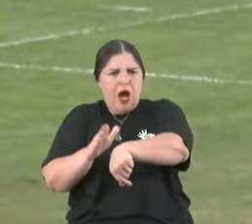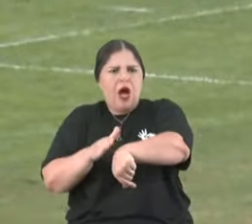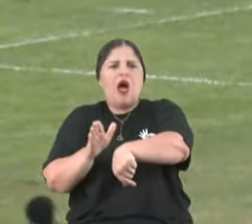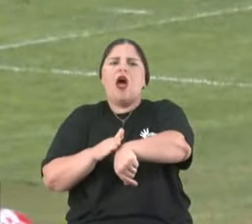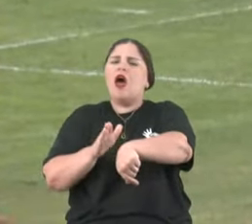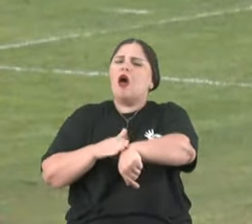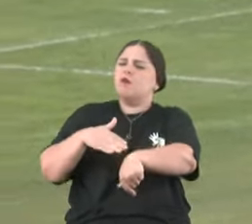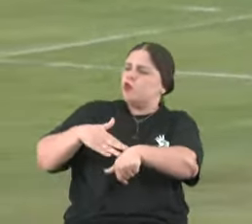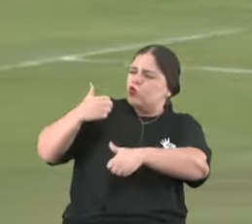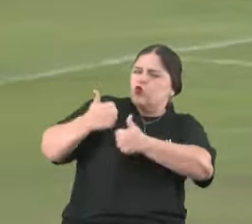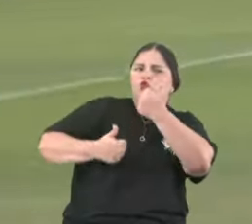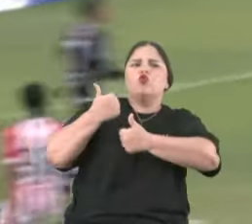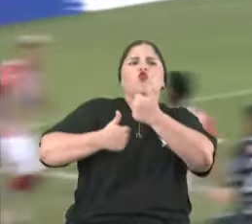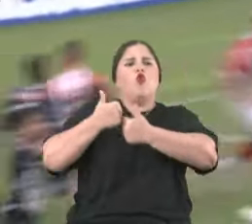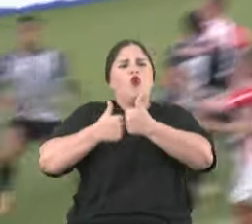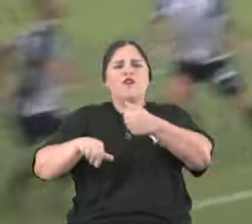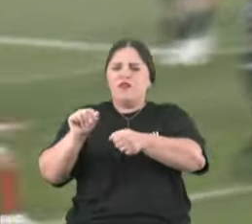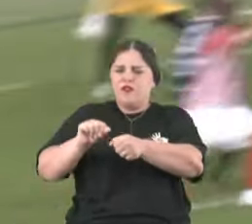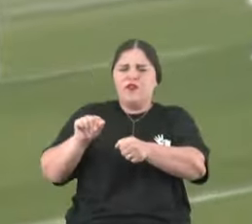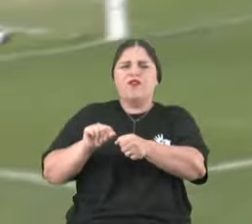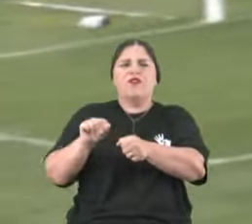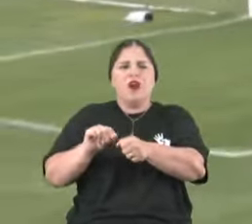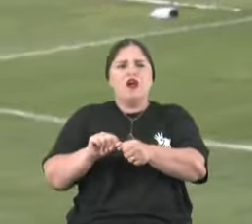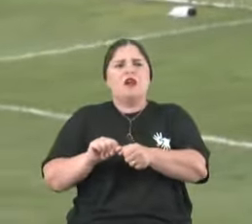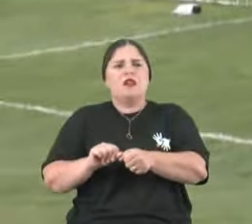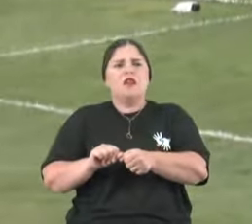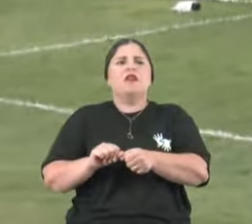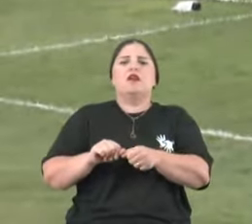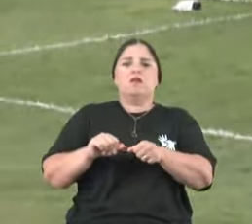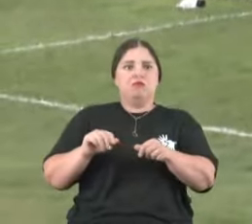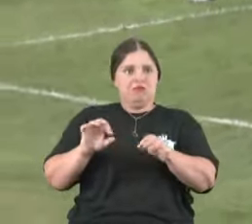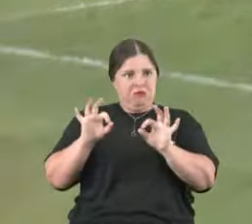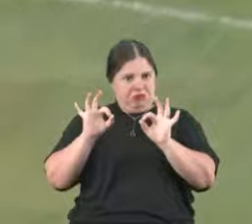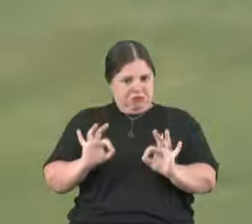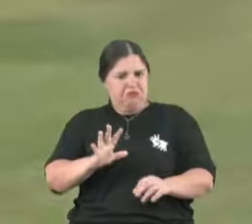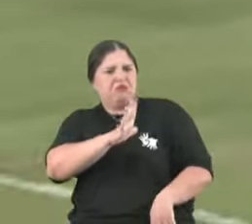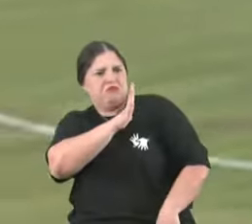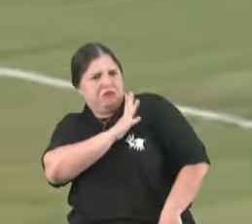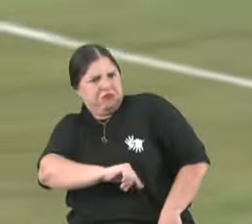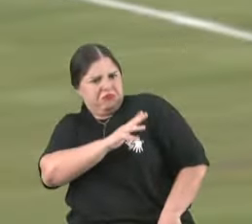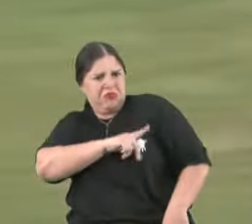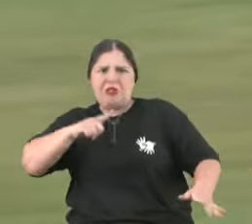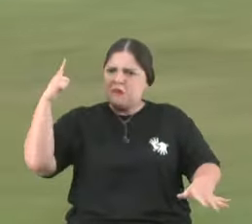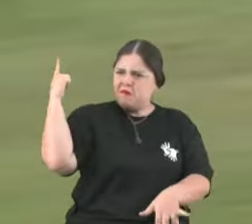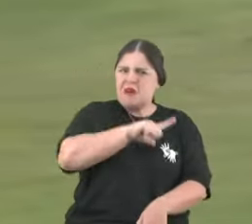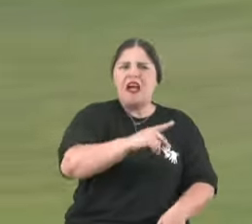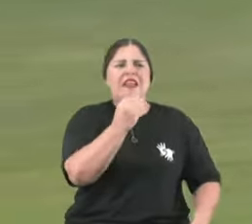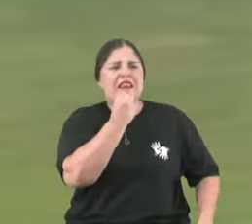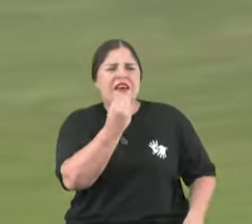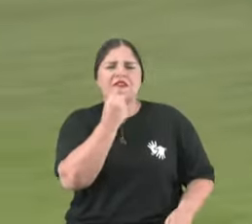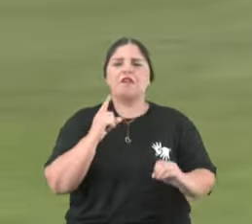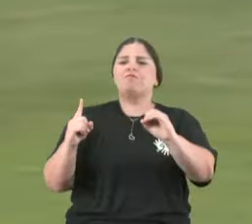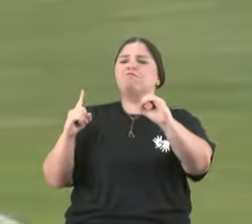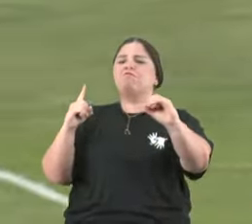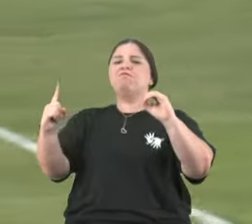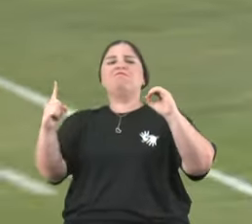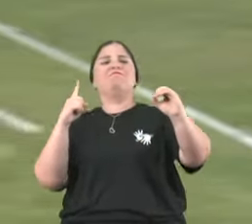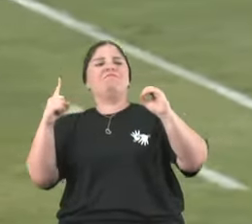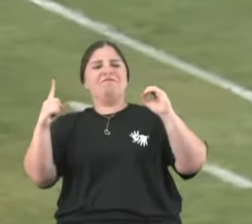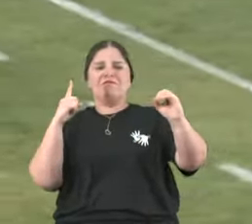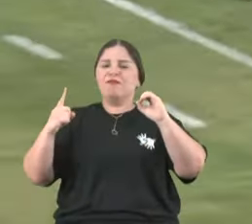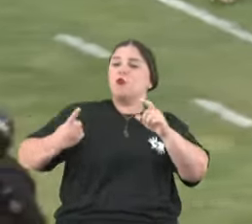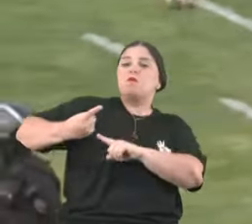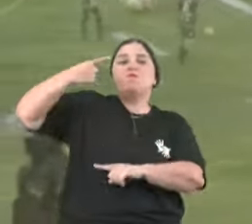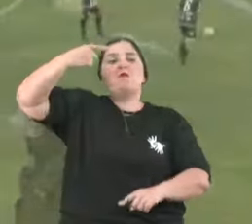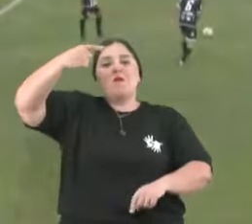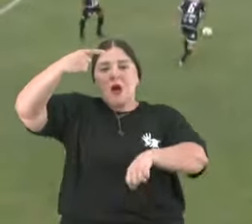o fez, dando ao CRB essa vantagem. E insisto, primeira partida de decisão